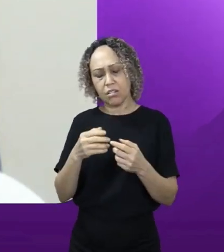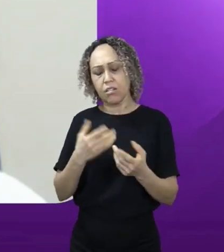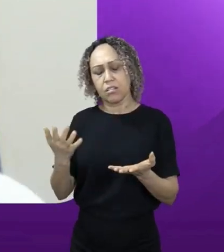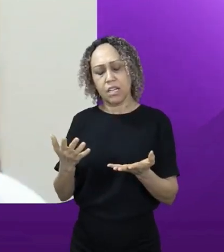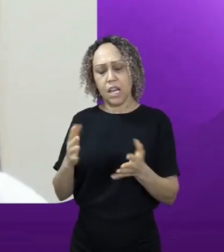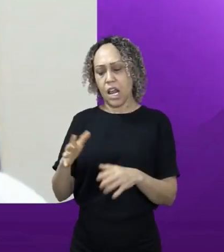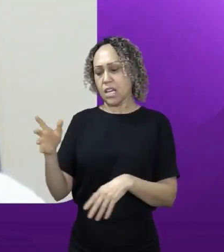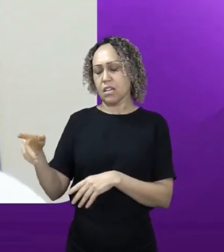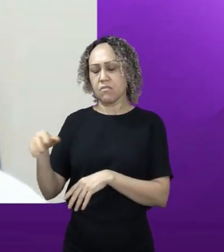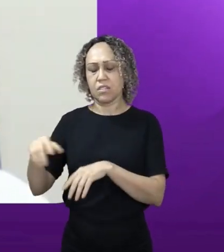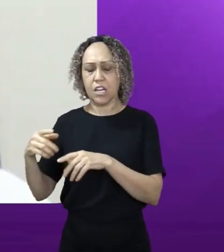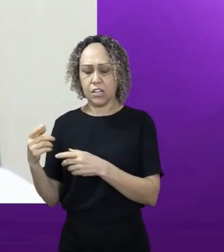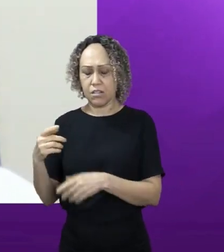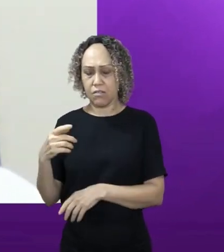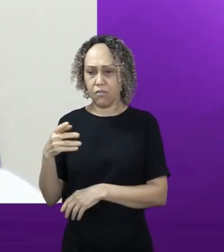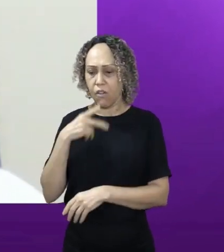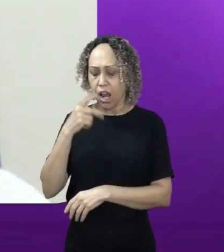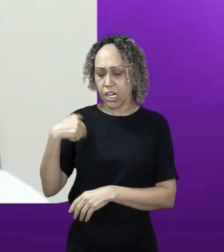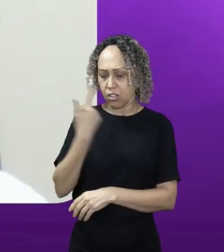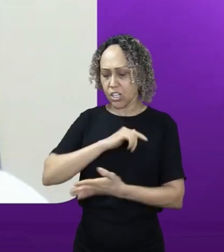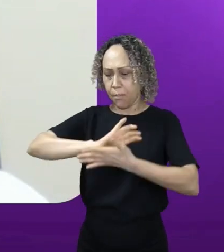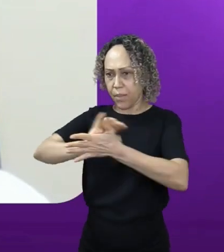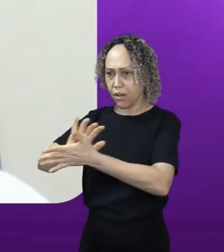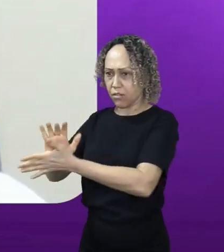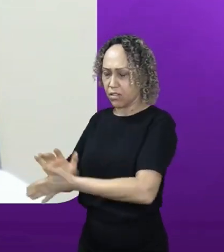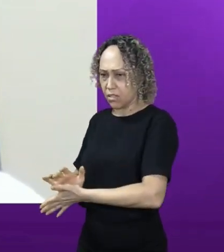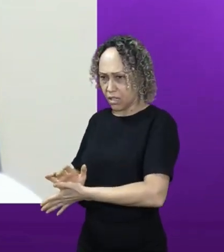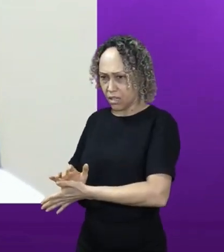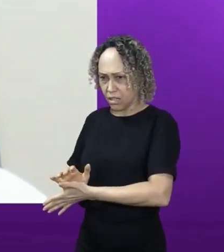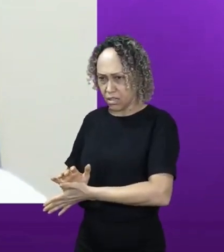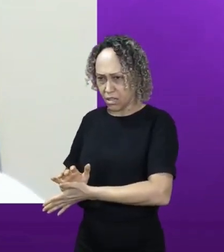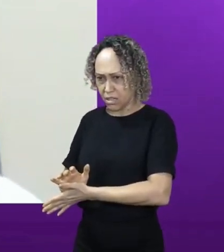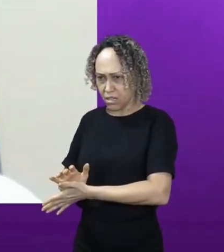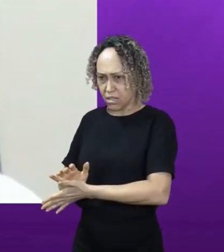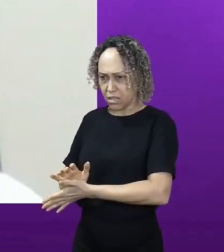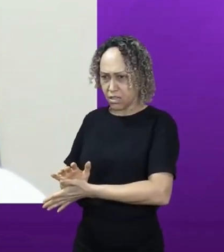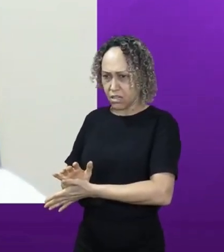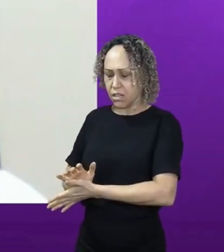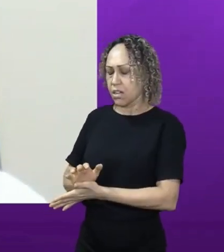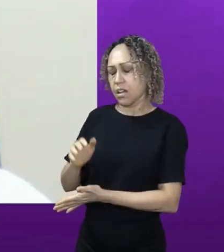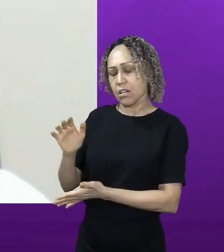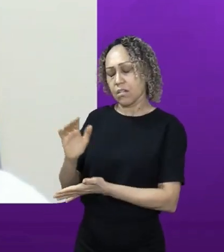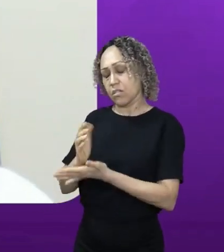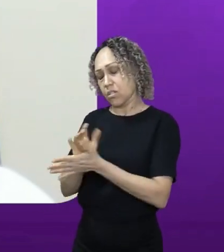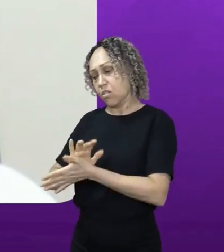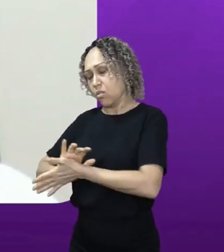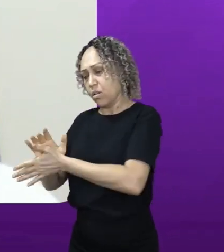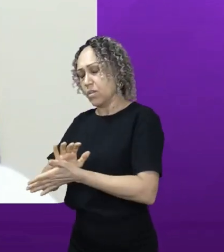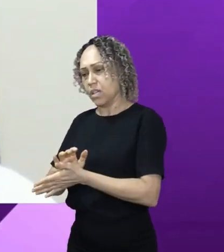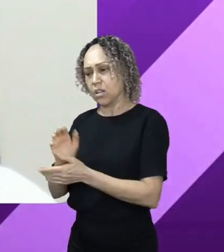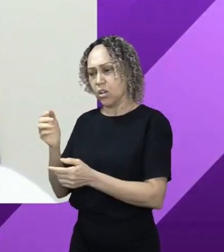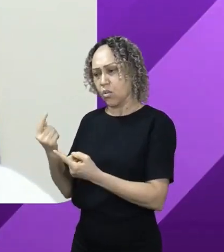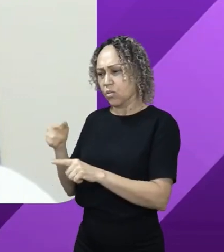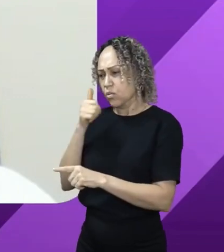homens, inclusive querendo atingir a minha orientação sexual. Eu sou lésbica, né? Uma mulher lésbica,